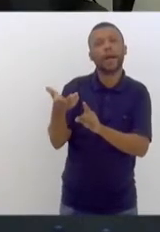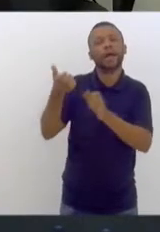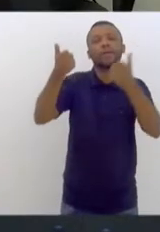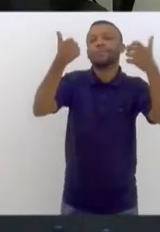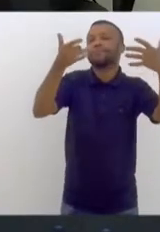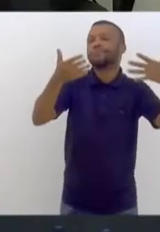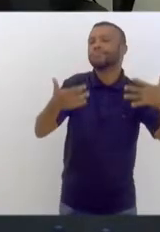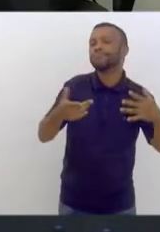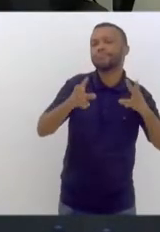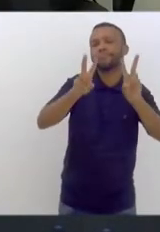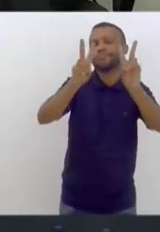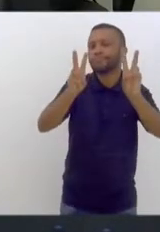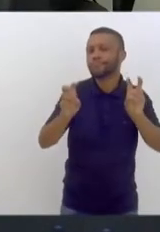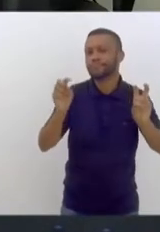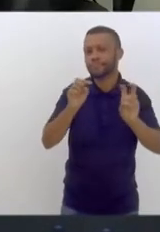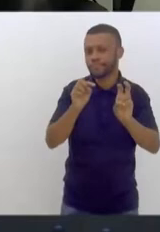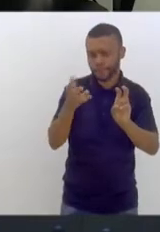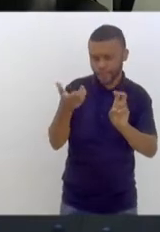se manifestar.